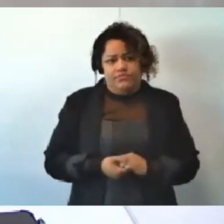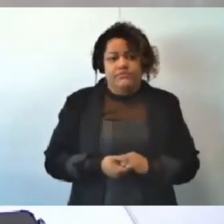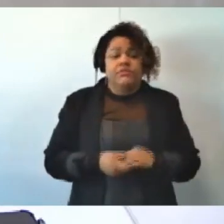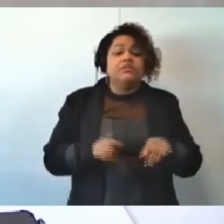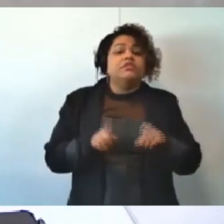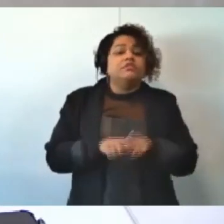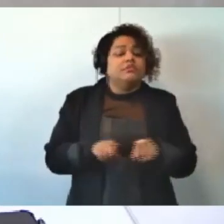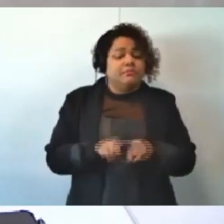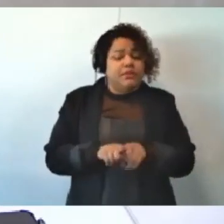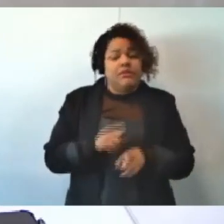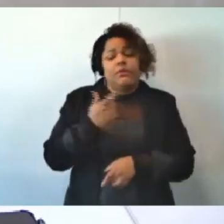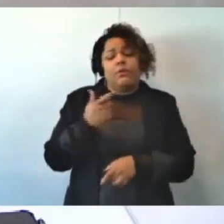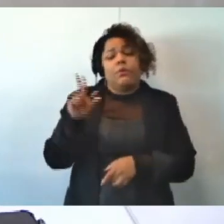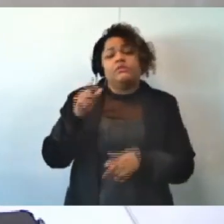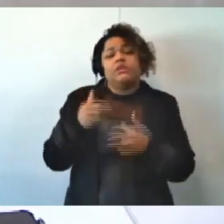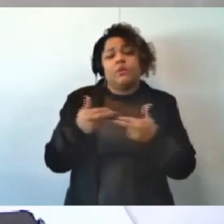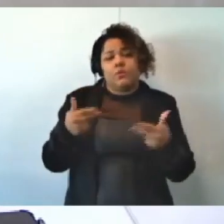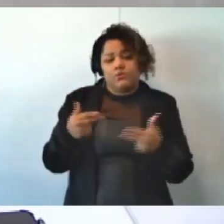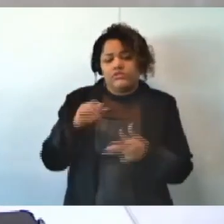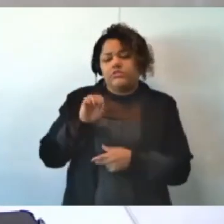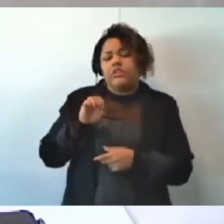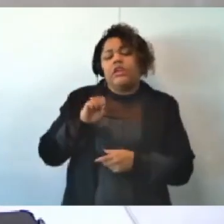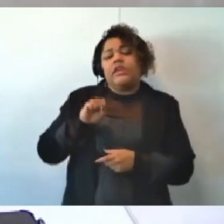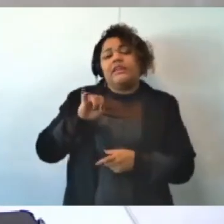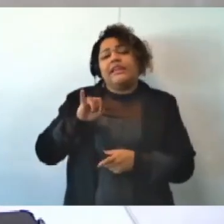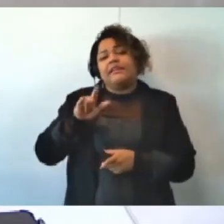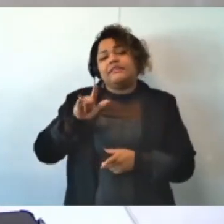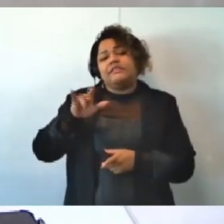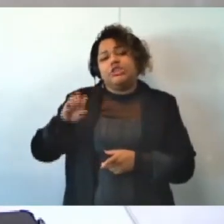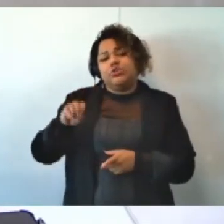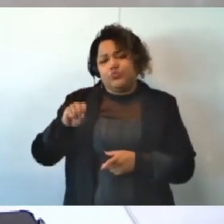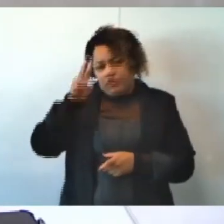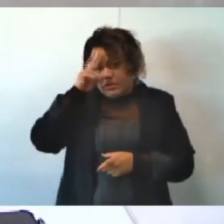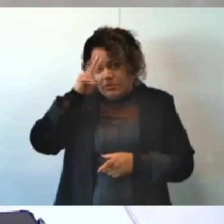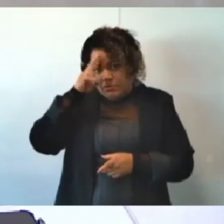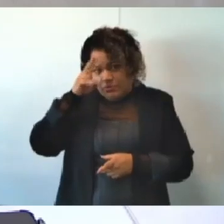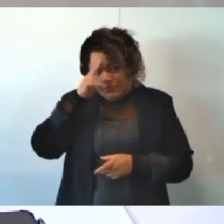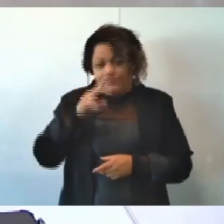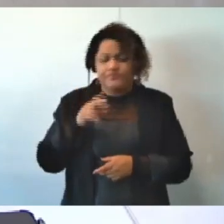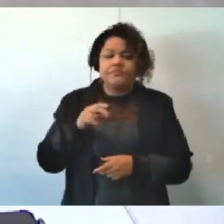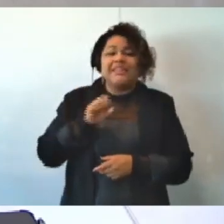da Silva Jardim. A Silva Jardim foi moradia,